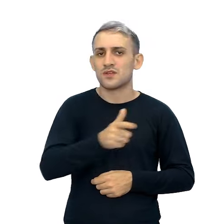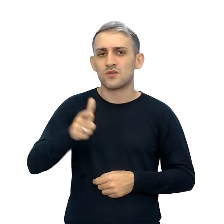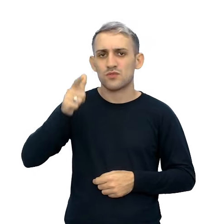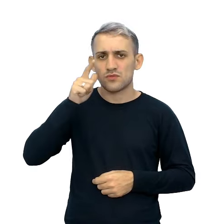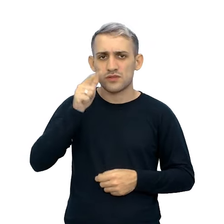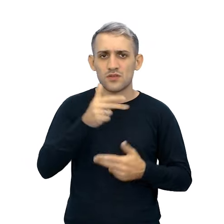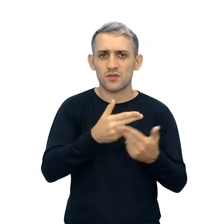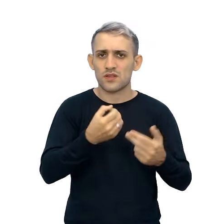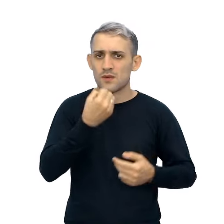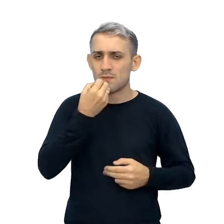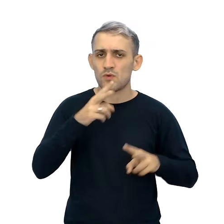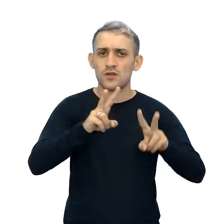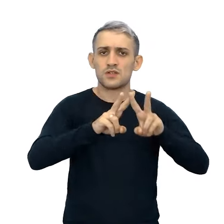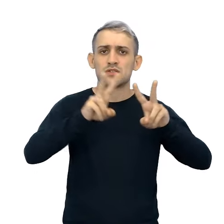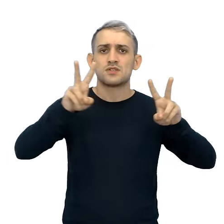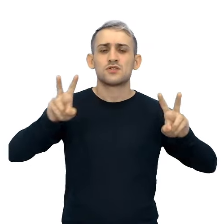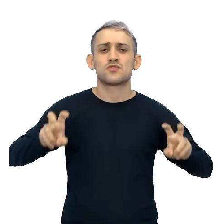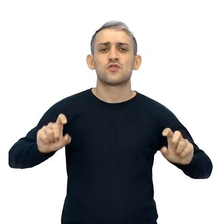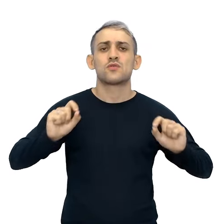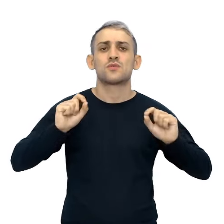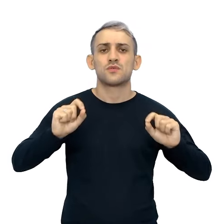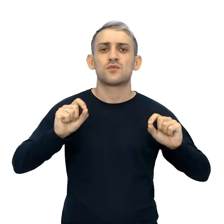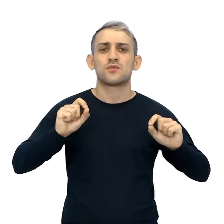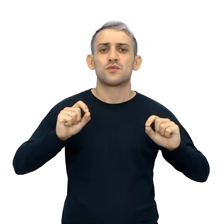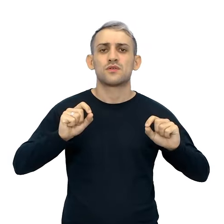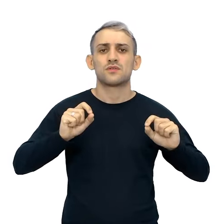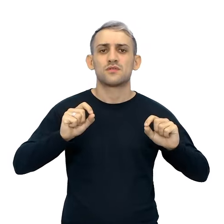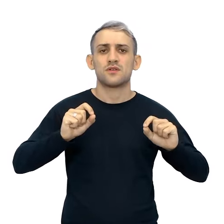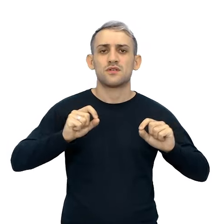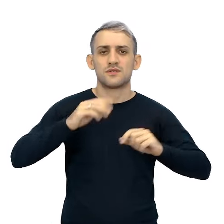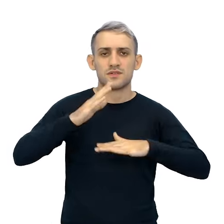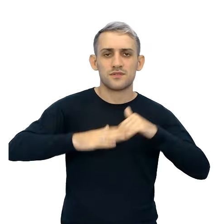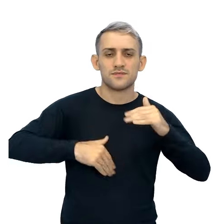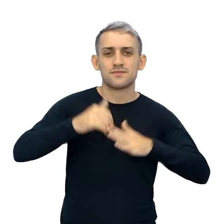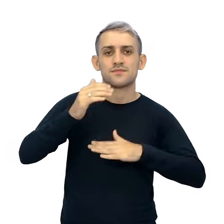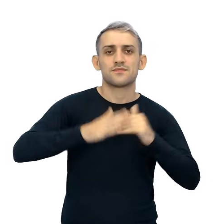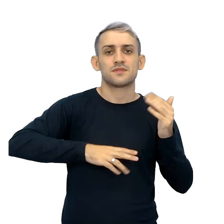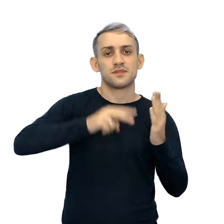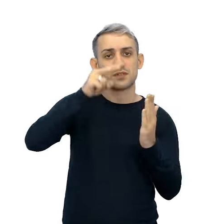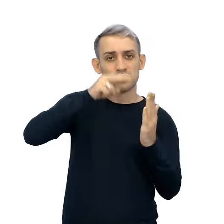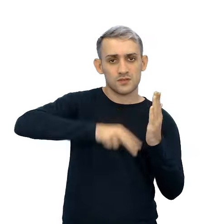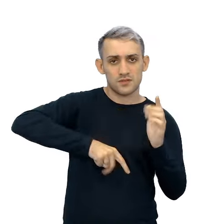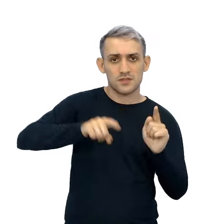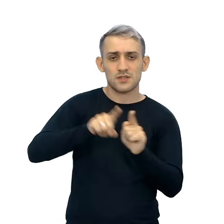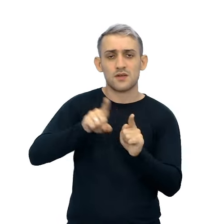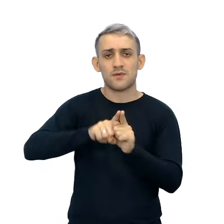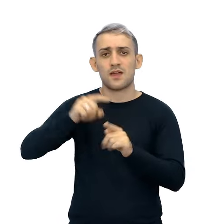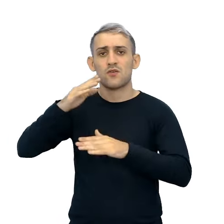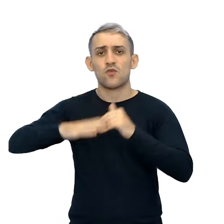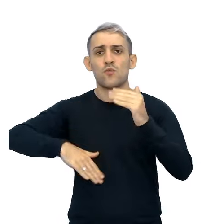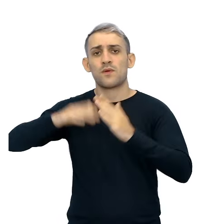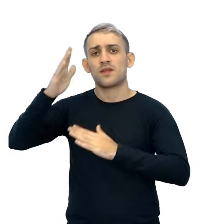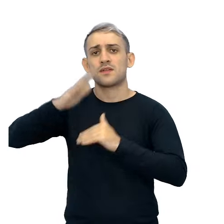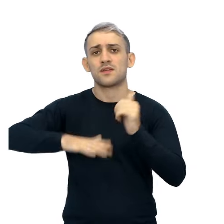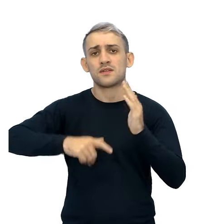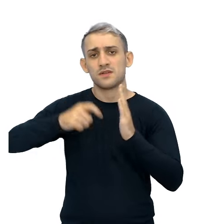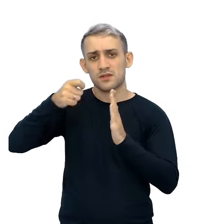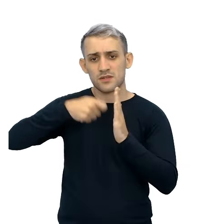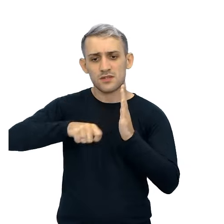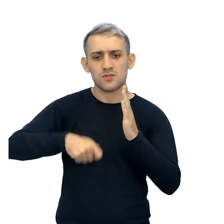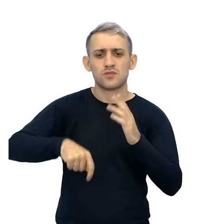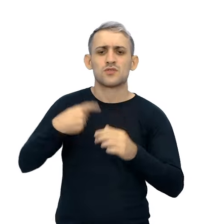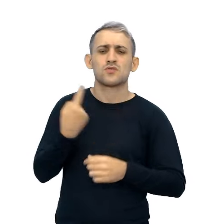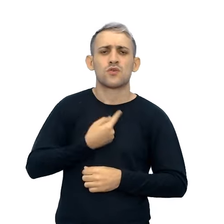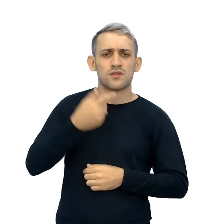resultados desejados relacionados à competência leitora e à competência escritora. Nós